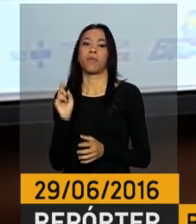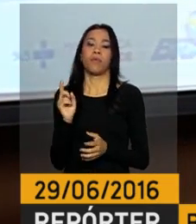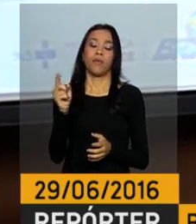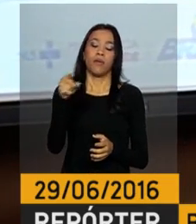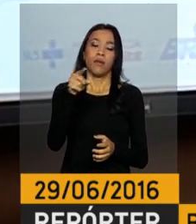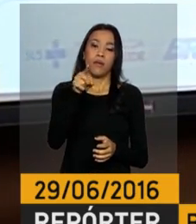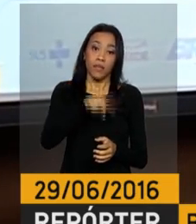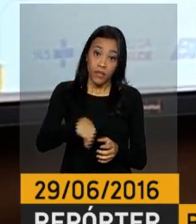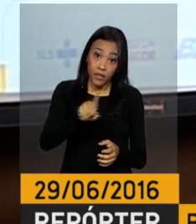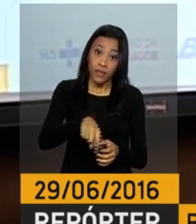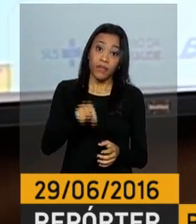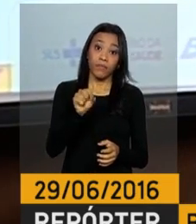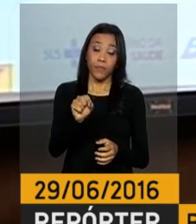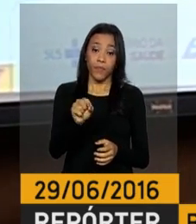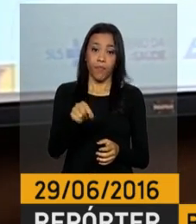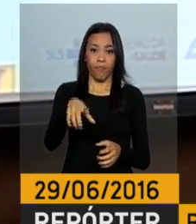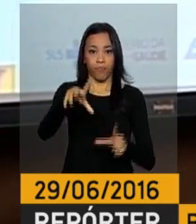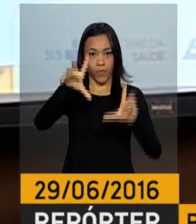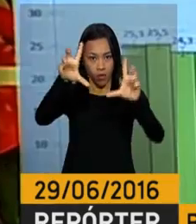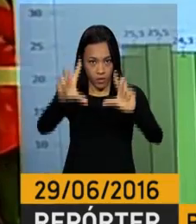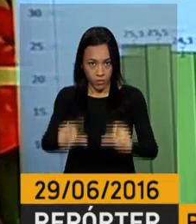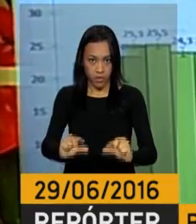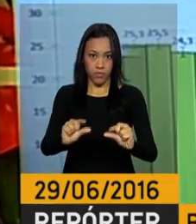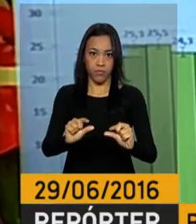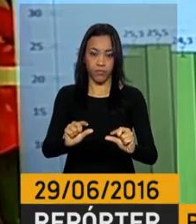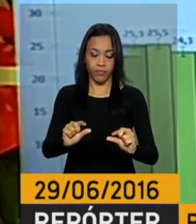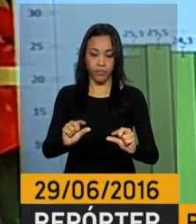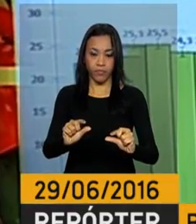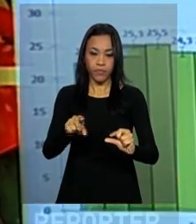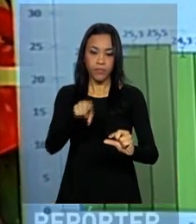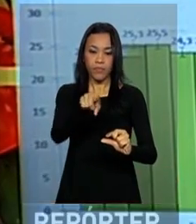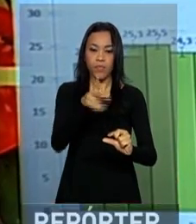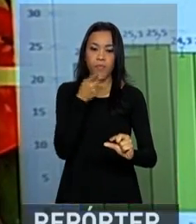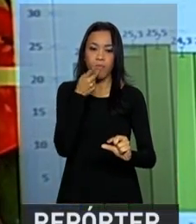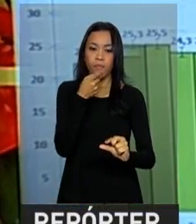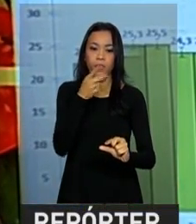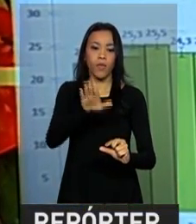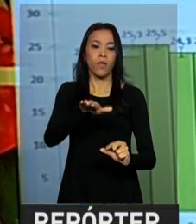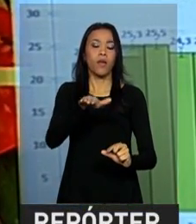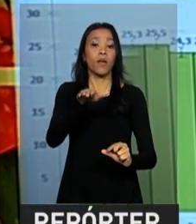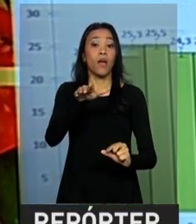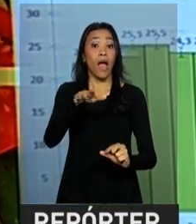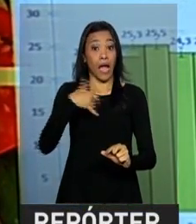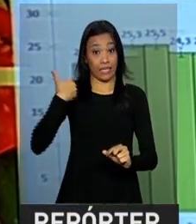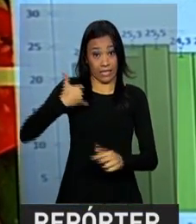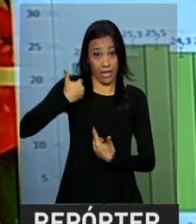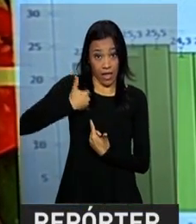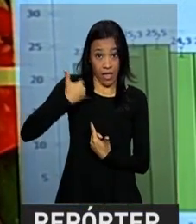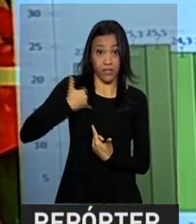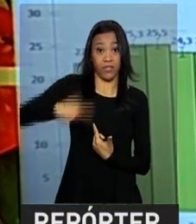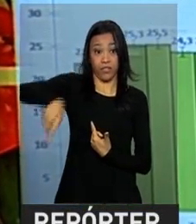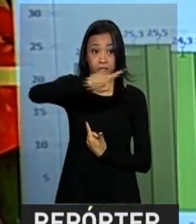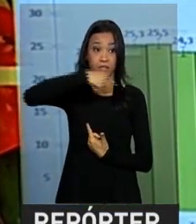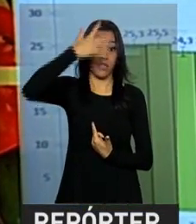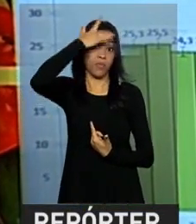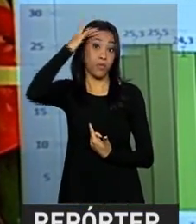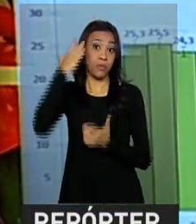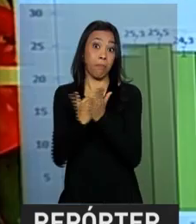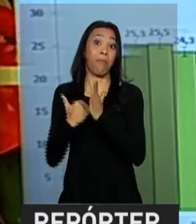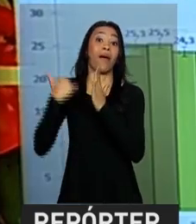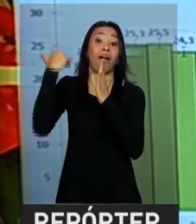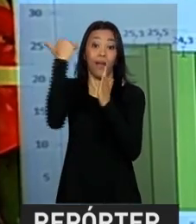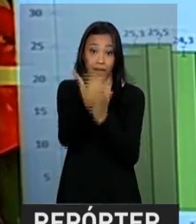do da Hipertensão referida pela população eh eh quanto maior a idade da população maior a